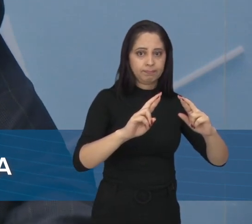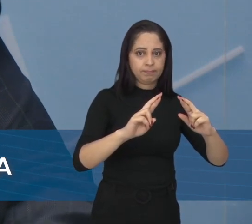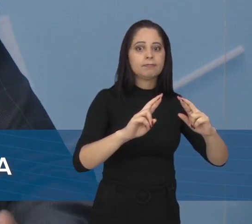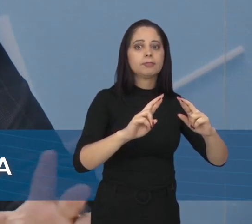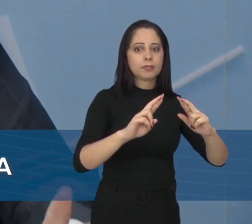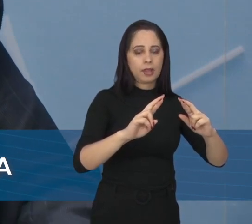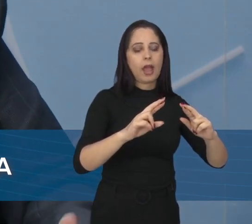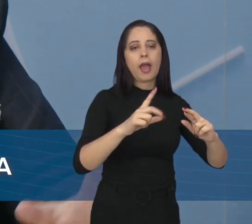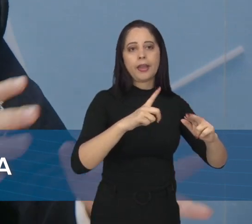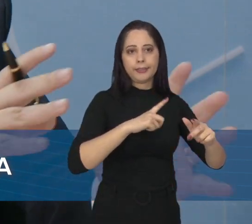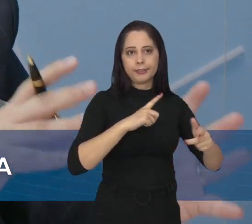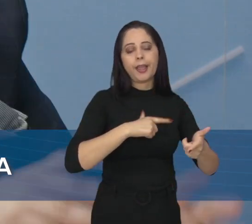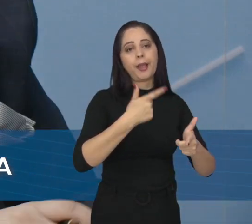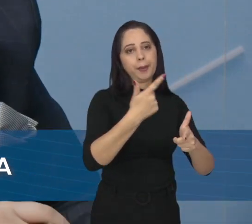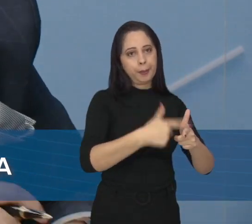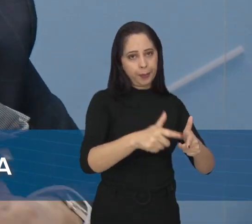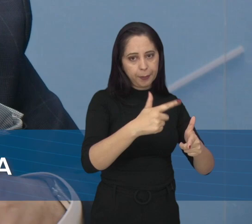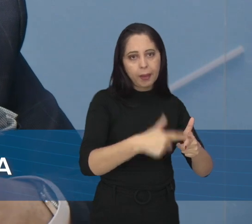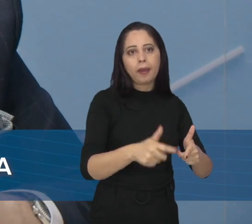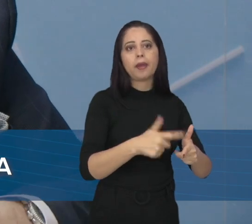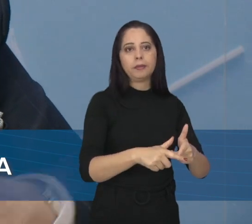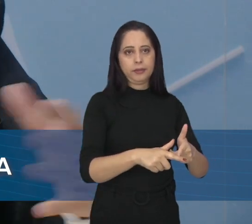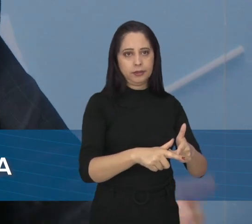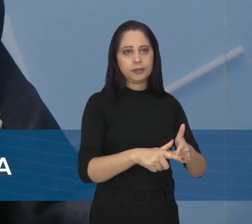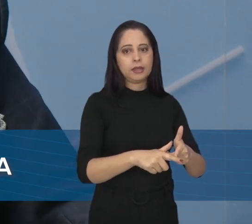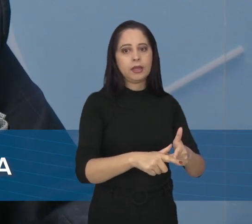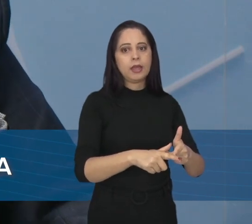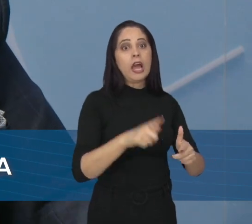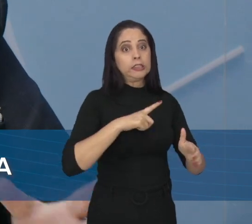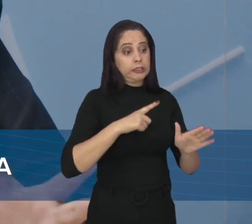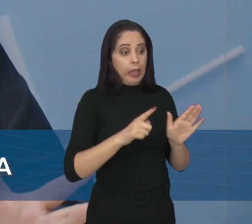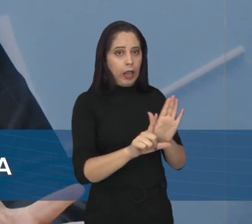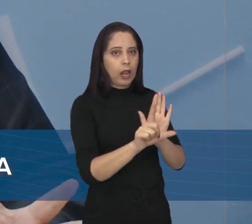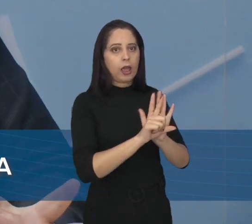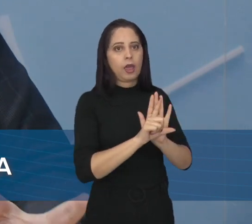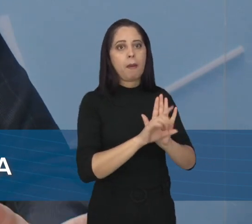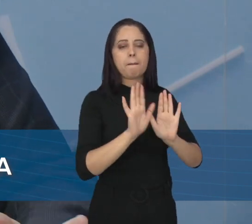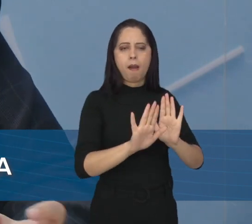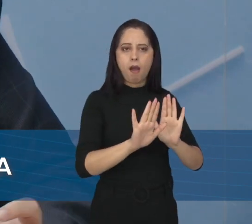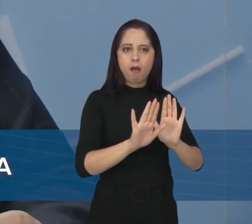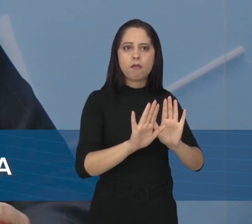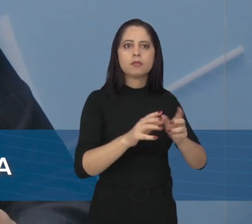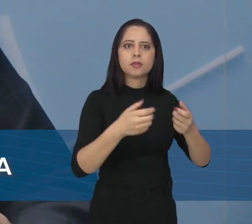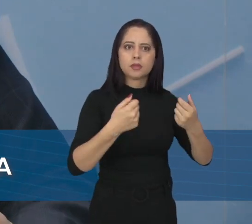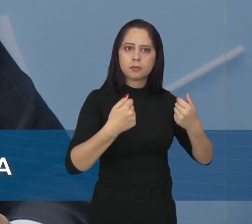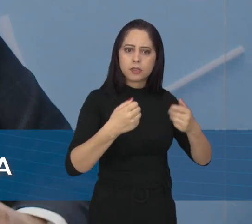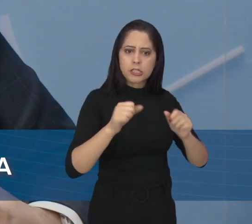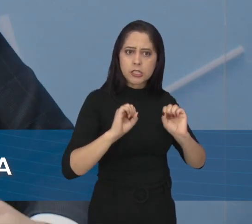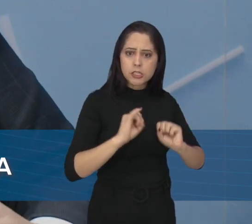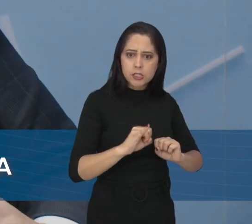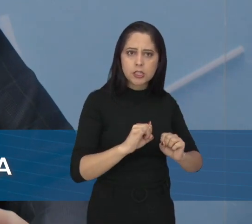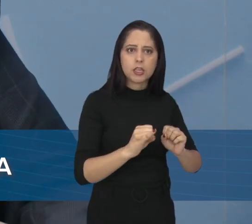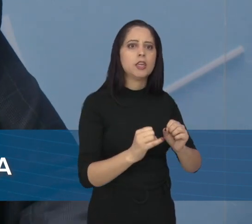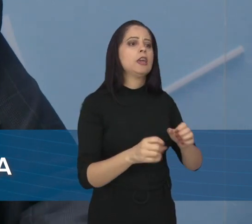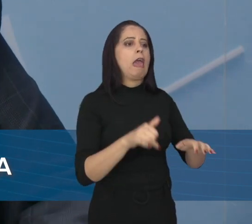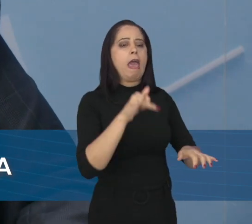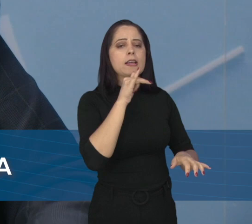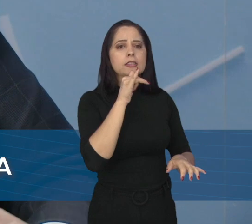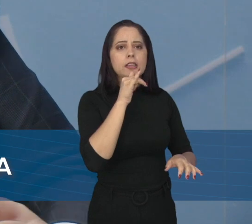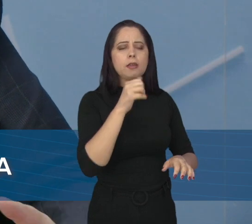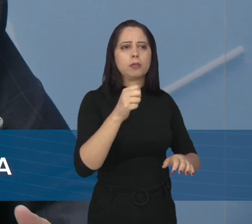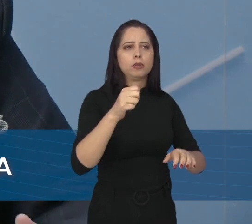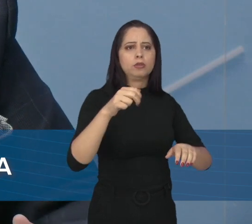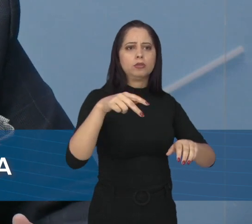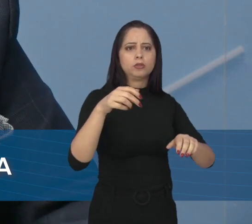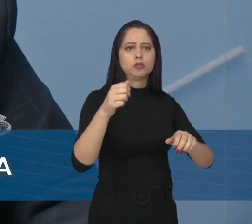nós temos as formas de coibir, nós temos as normas, as leis, mas a partir do momento que você cria um ambiente onde